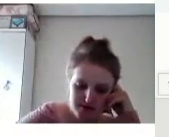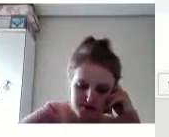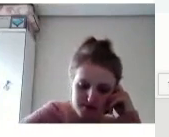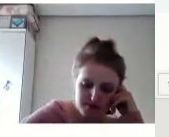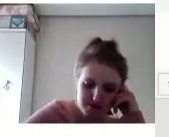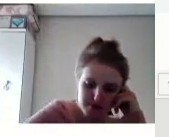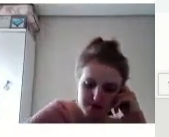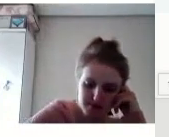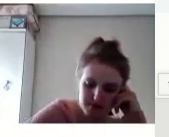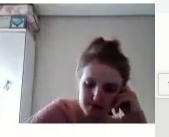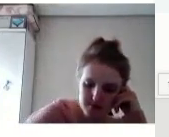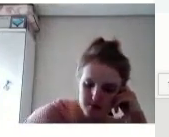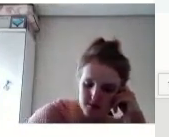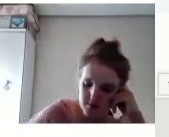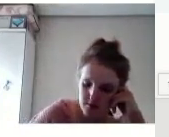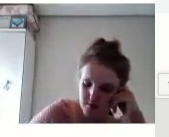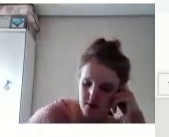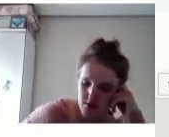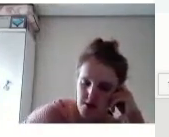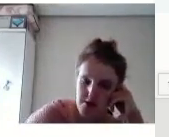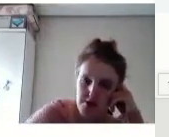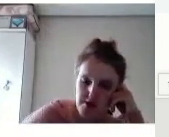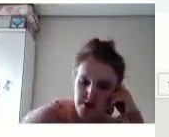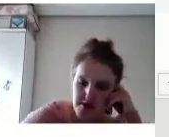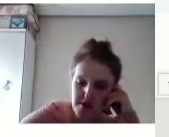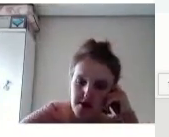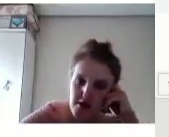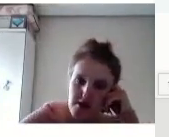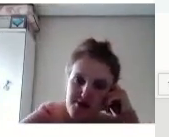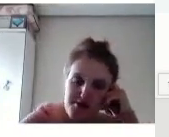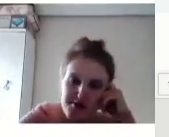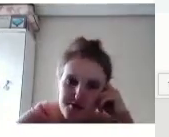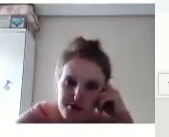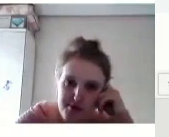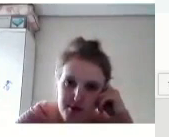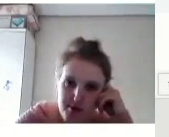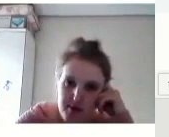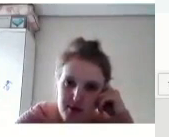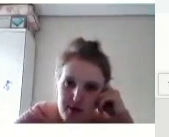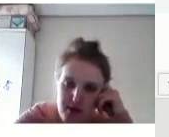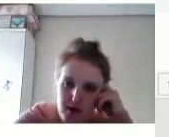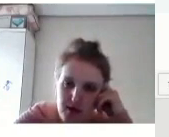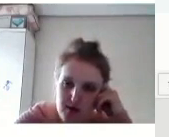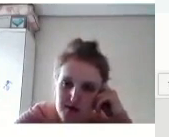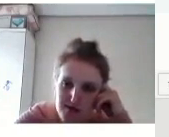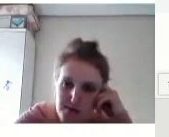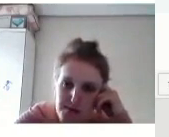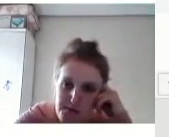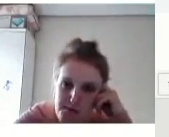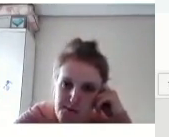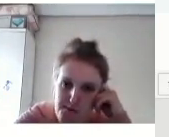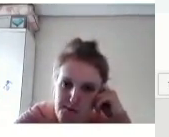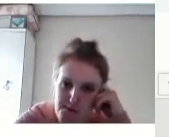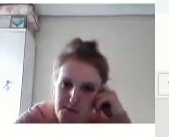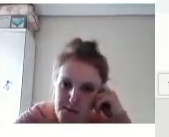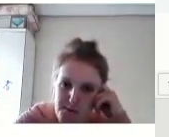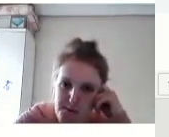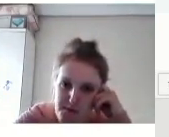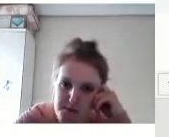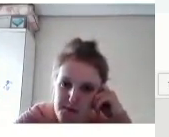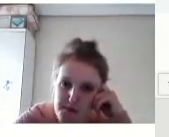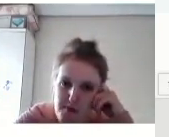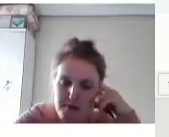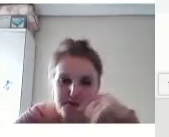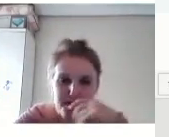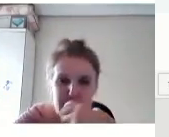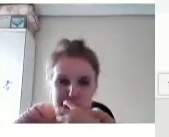tradução da mecânica clássica para a teoria clássica de campos que a gente já está mais ou menos entendendo como é que funciona, né? Aqui eu quero discutir um